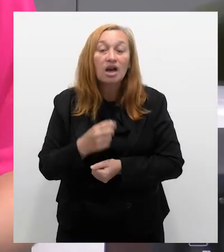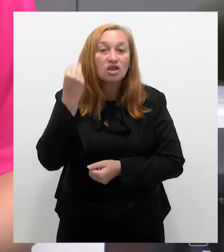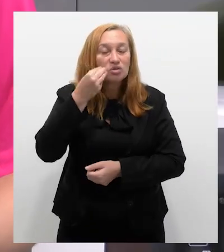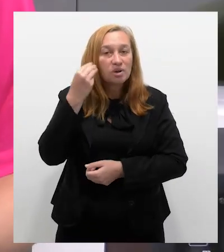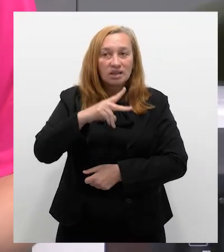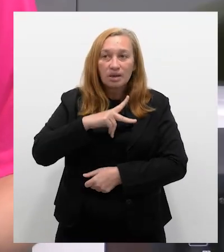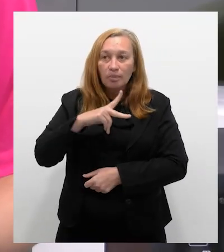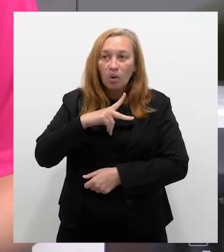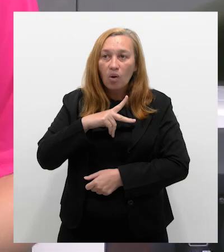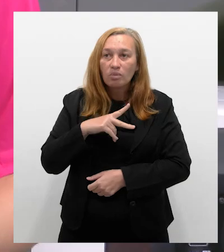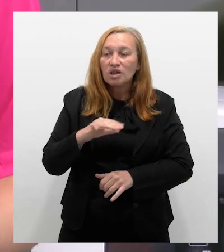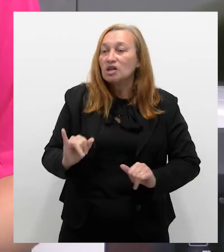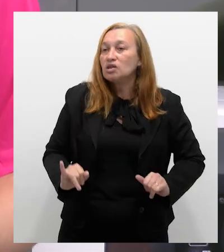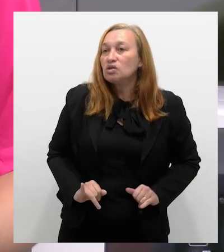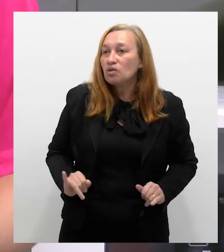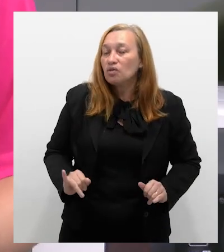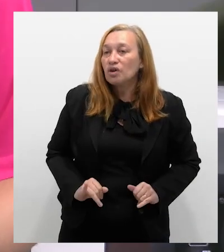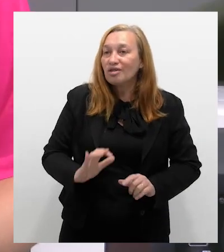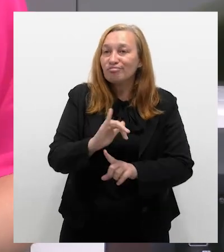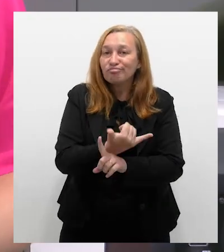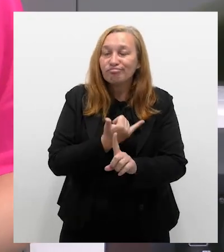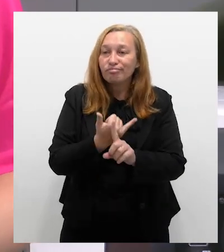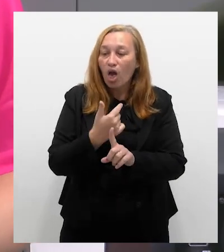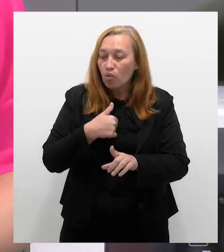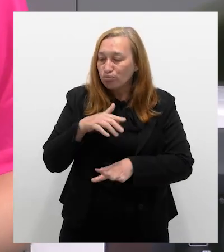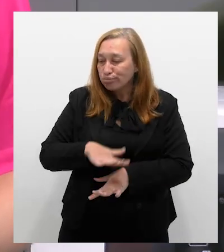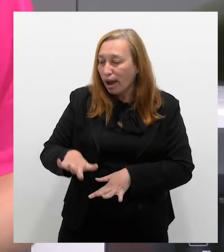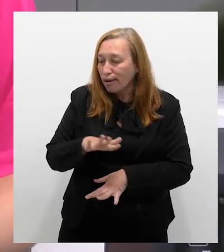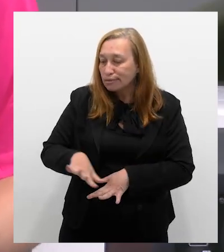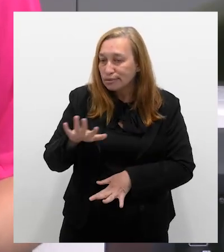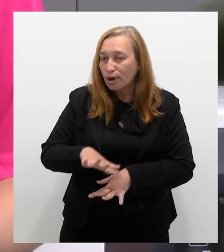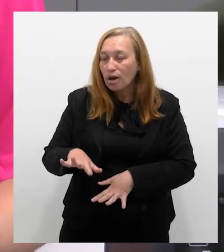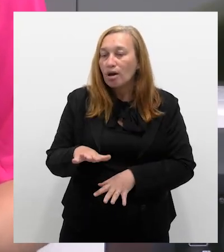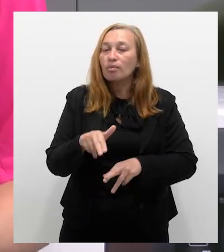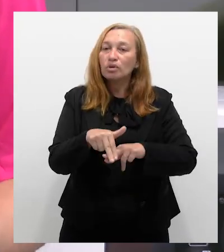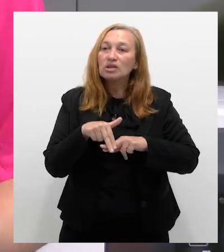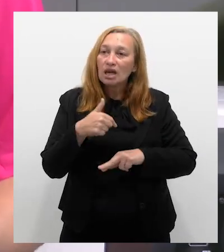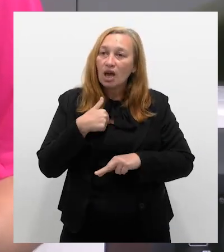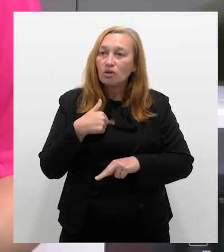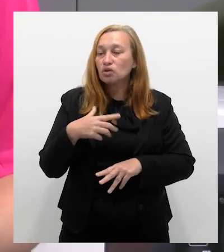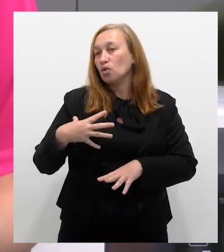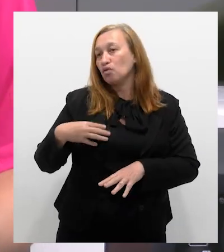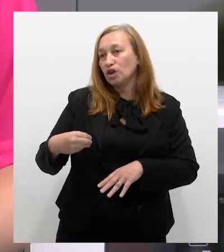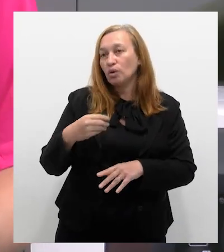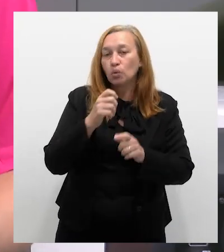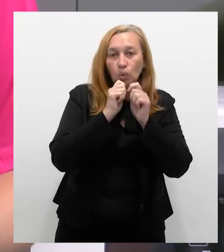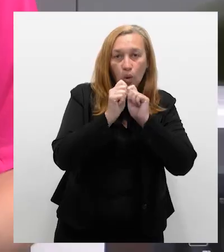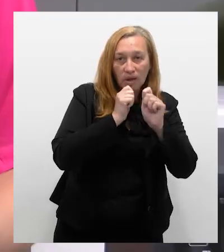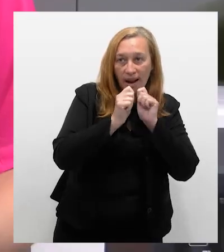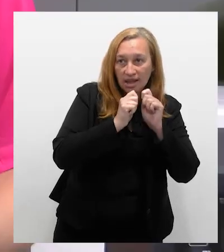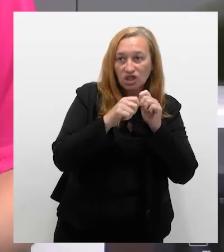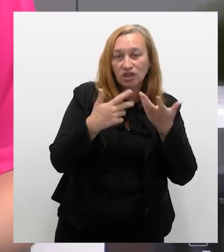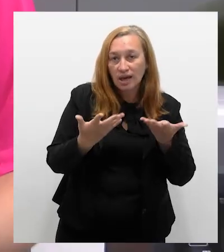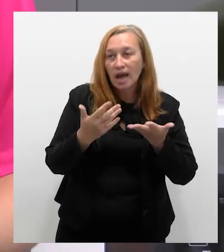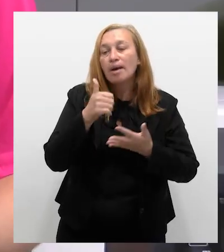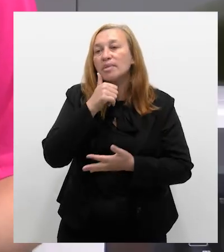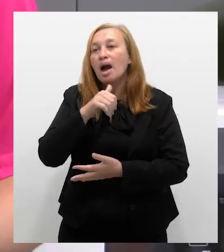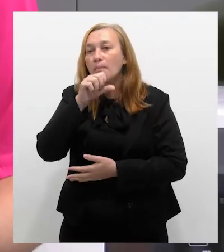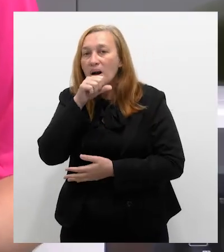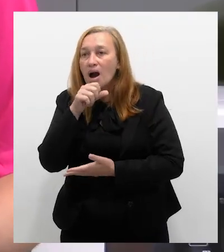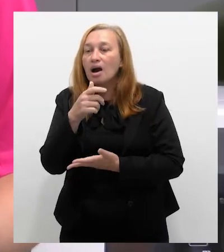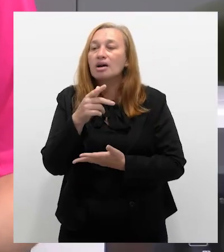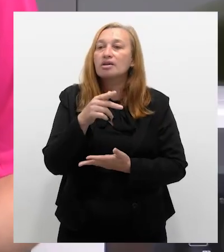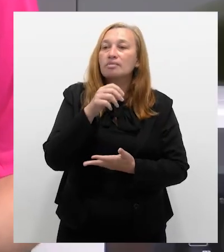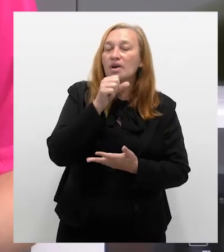própria. Cheguei a sofrer muito bullying quando era criança. E por isso, eu sou filho de jornalista, né? Uhum. Então, a